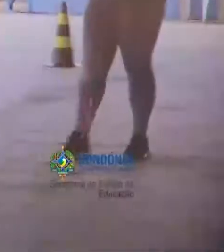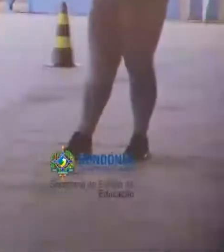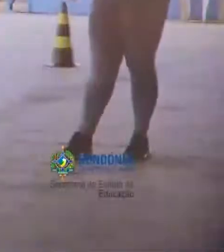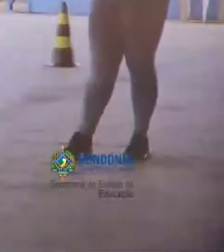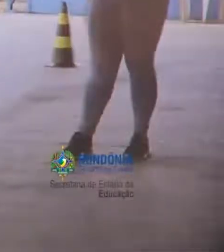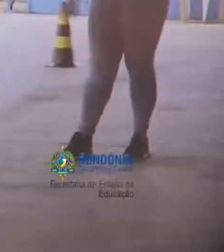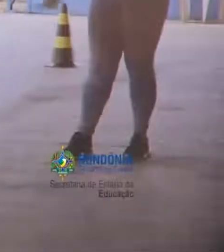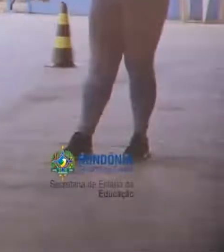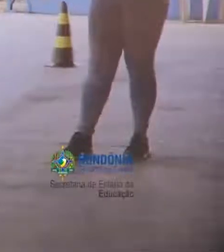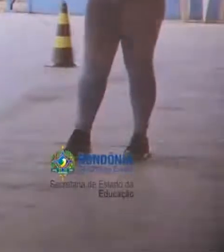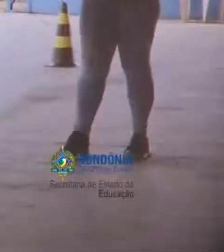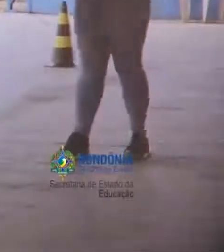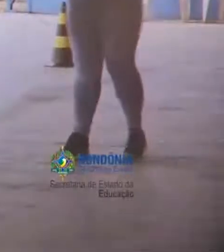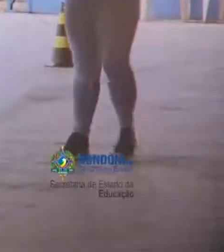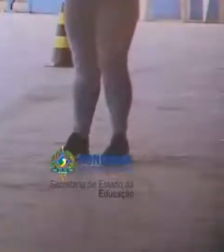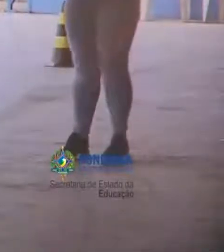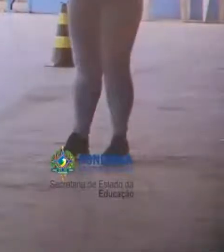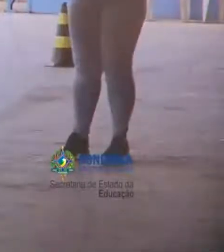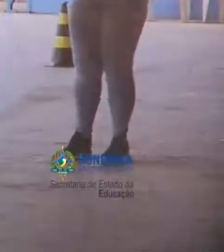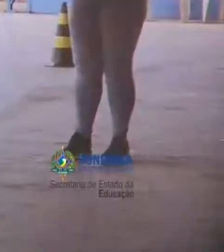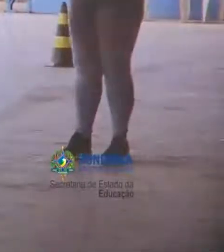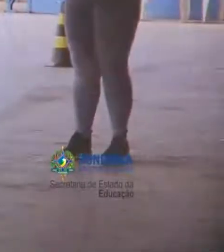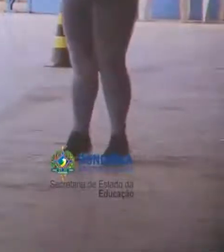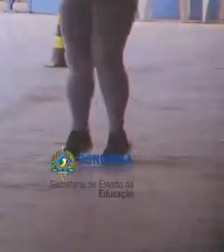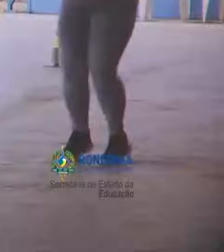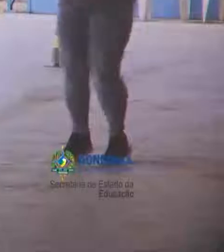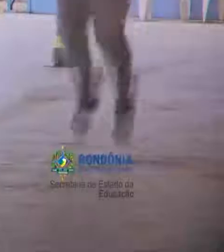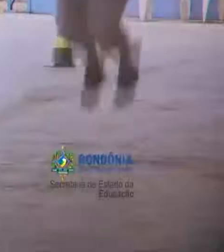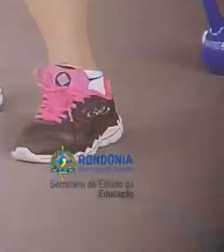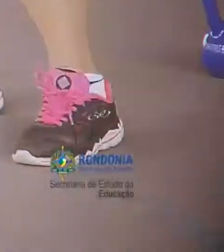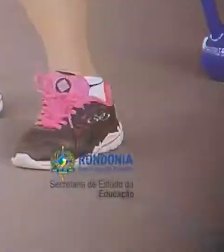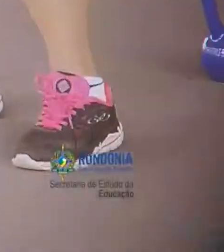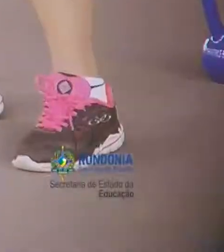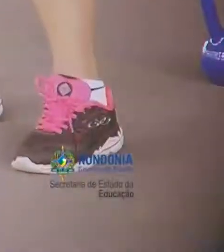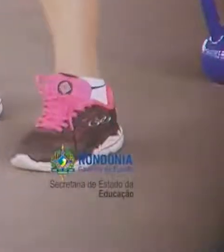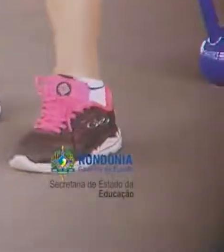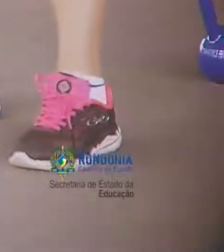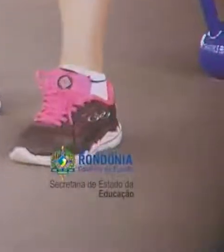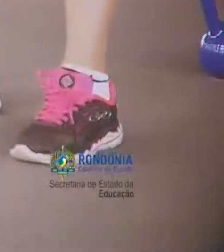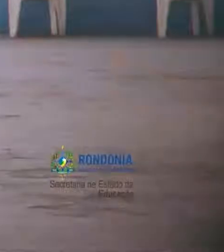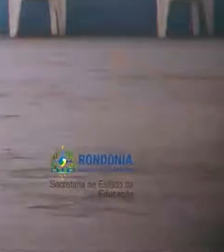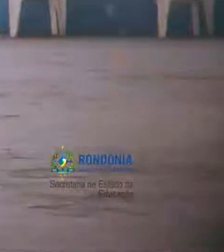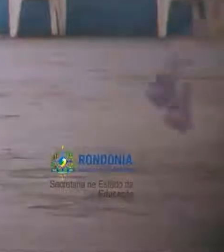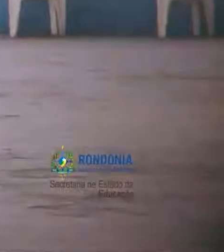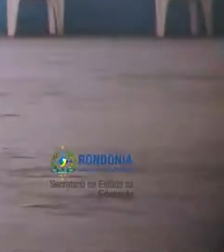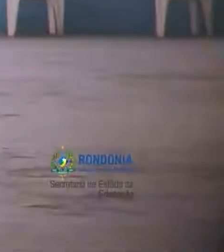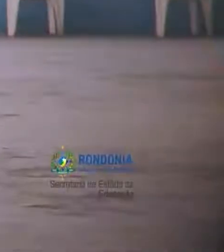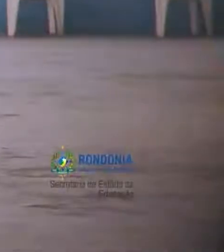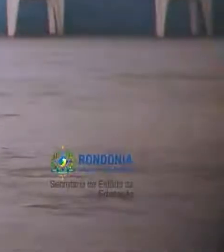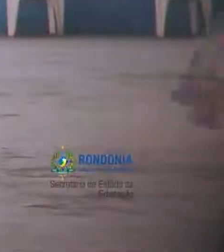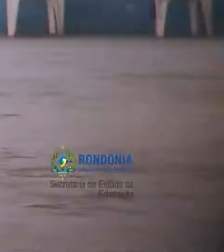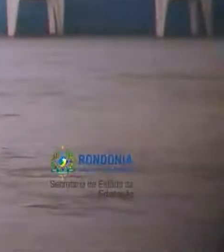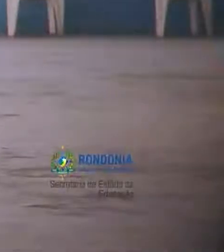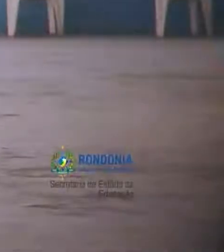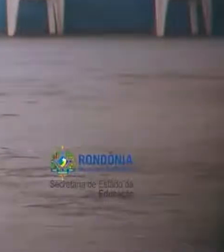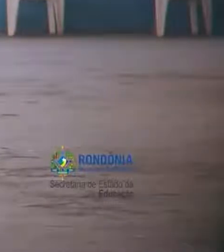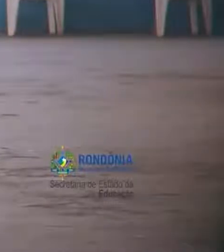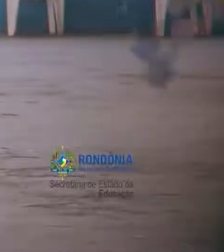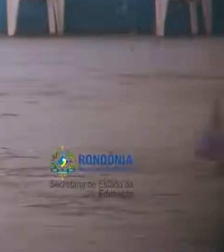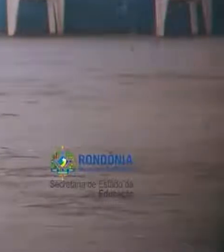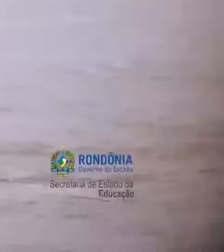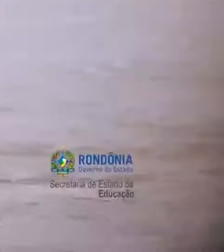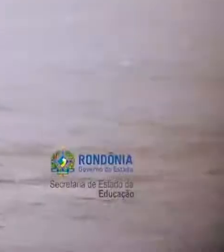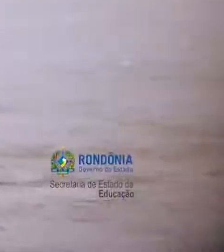Para trabalhar a musculatura profunda, são utilizados acessórios como o Mendice Ball, banda elástica, mini